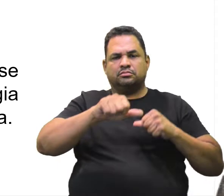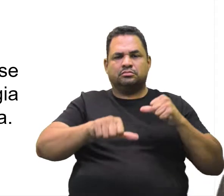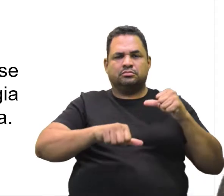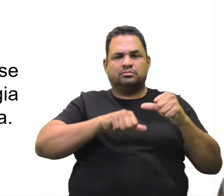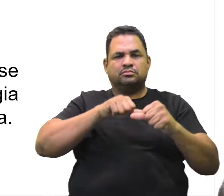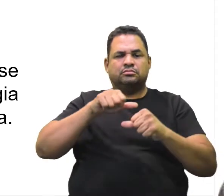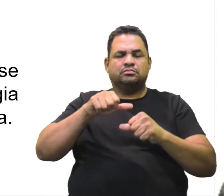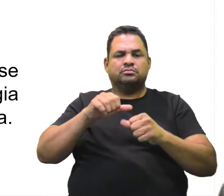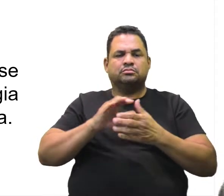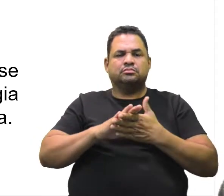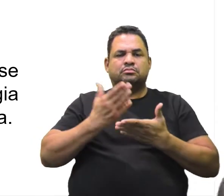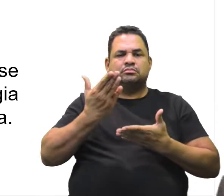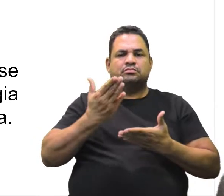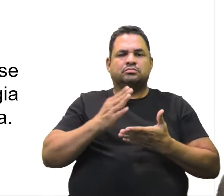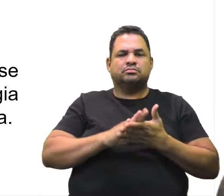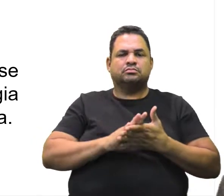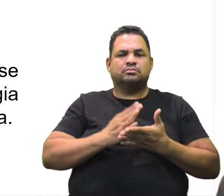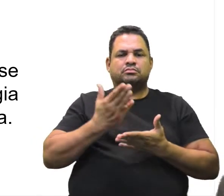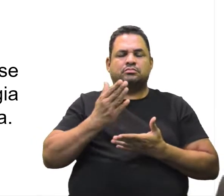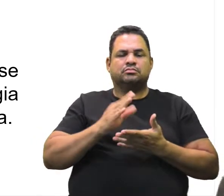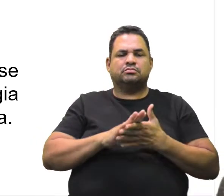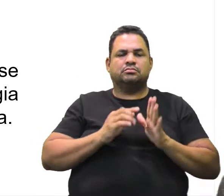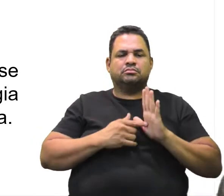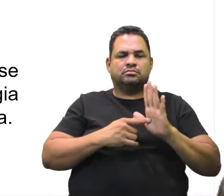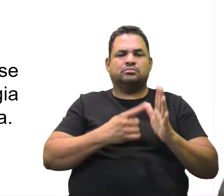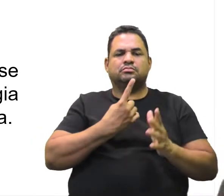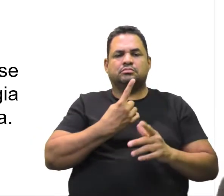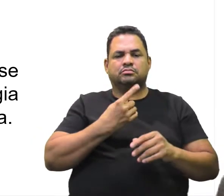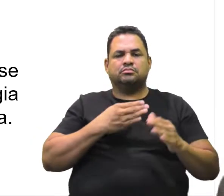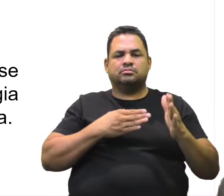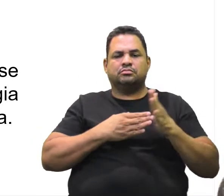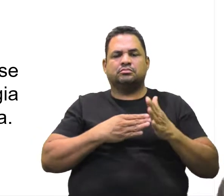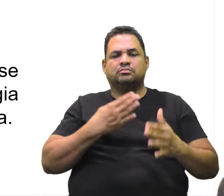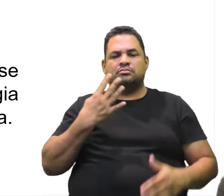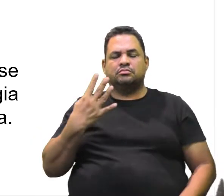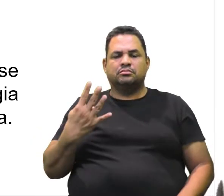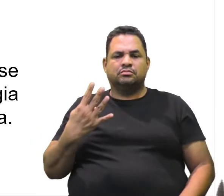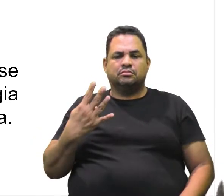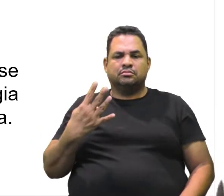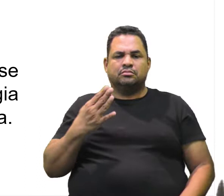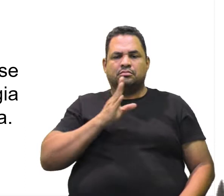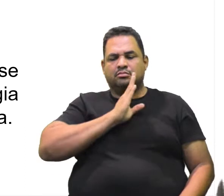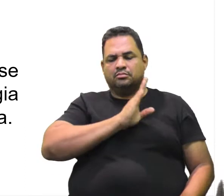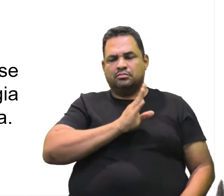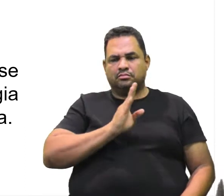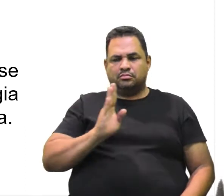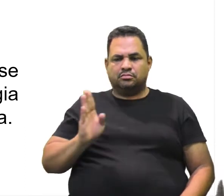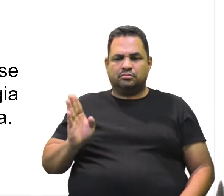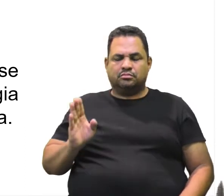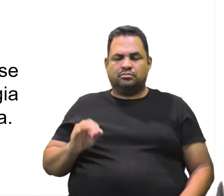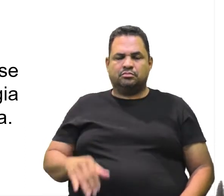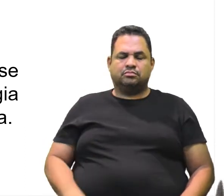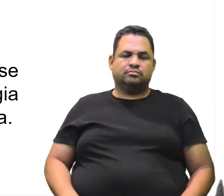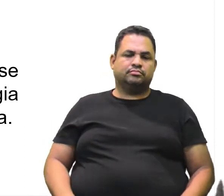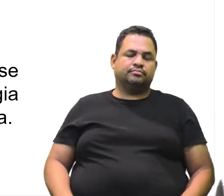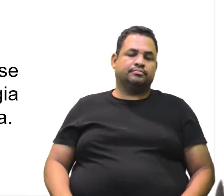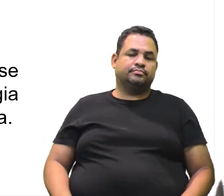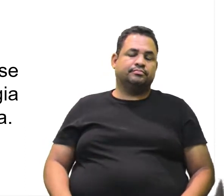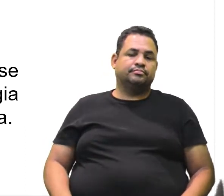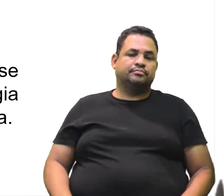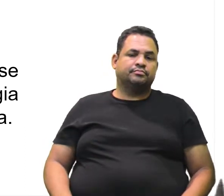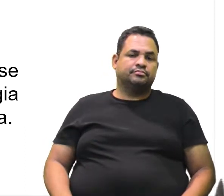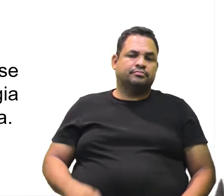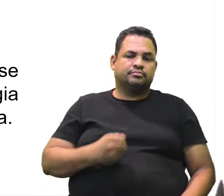transições de fase representada de 1 a 4, que são 4 informações,